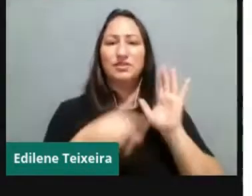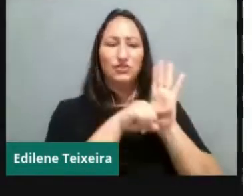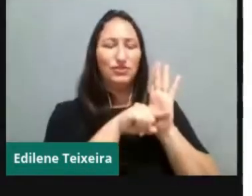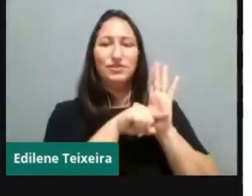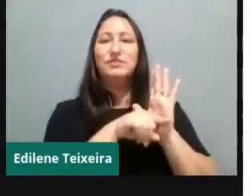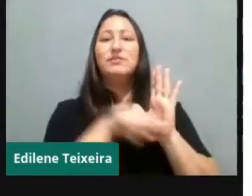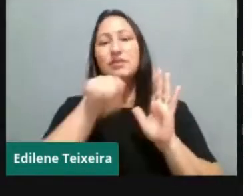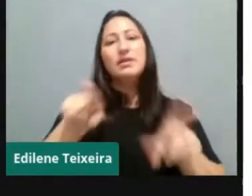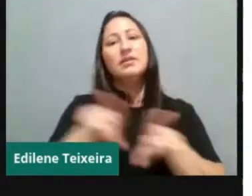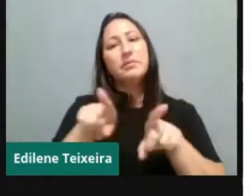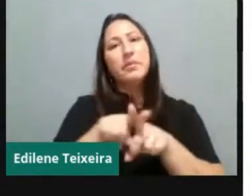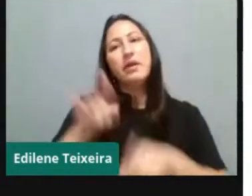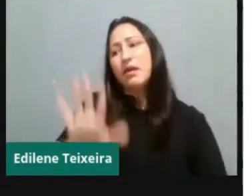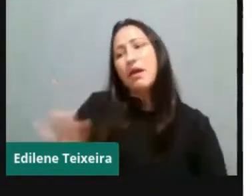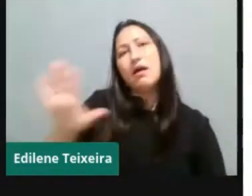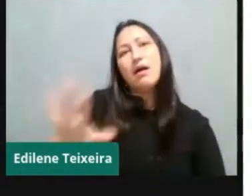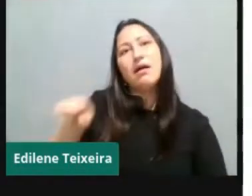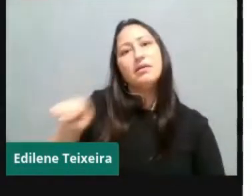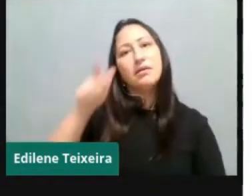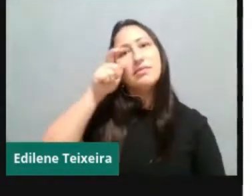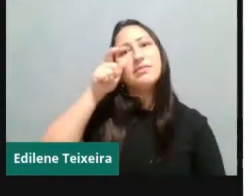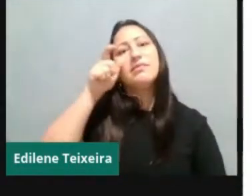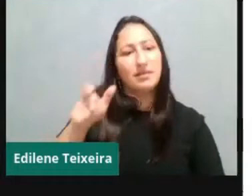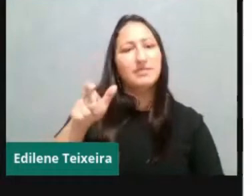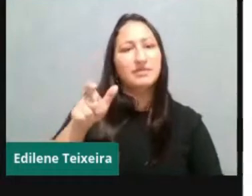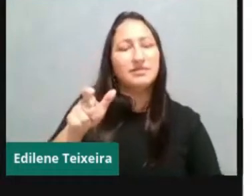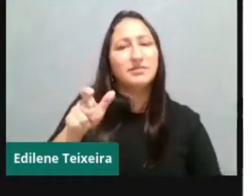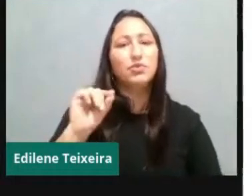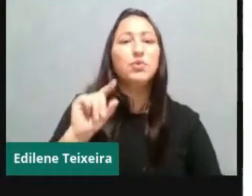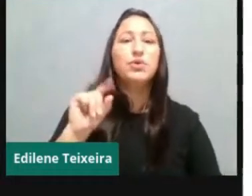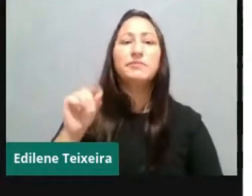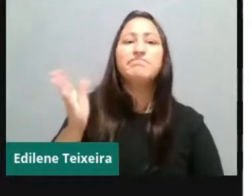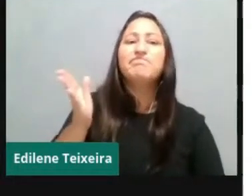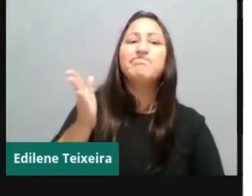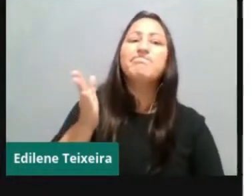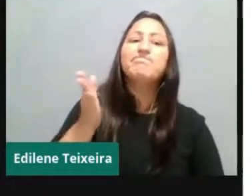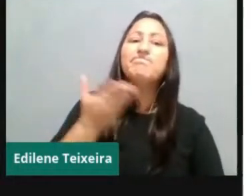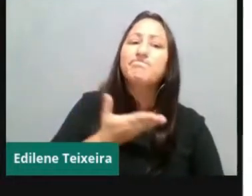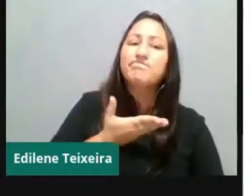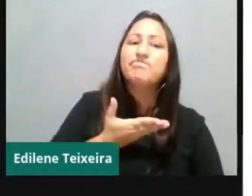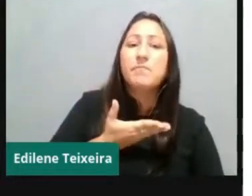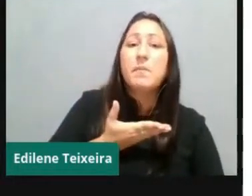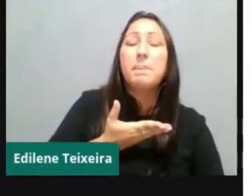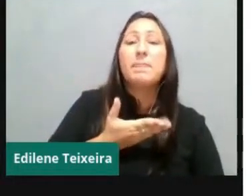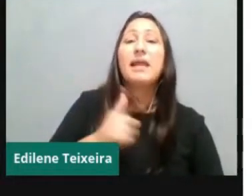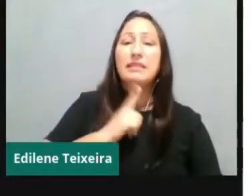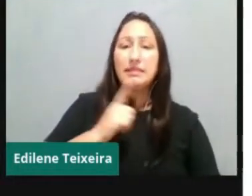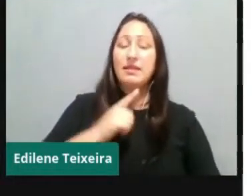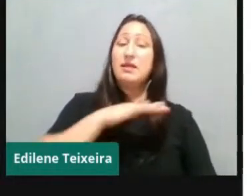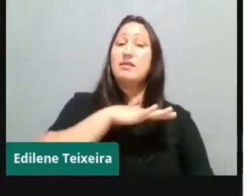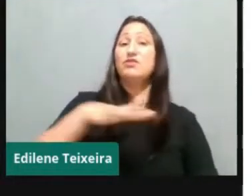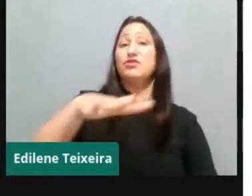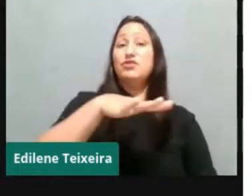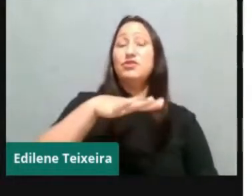vimos que uma região interessante, que é a EBA, depois eu posso comentar um pouquinho melhor, mas que uma região bastante importante